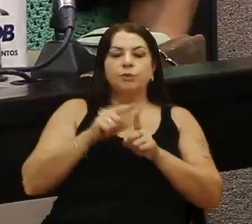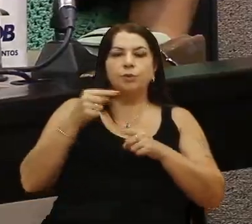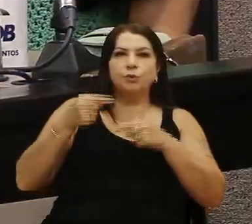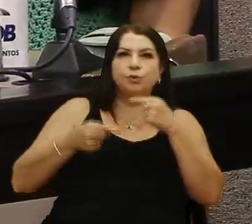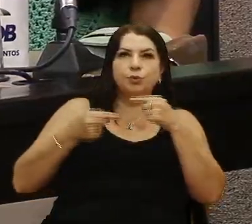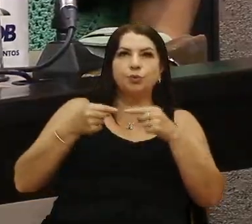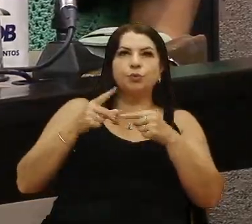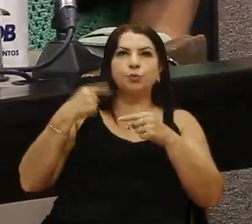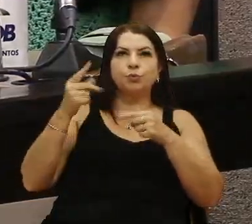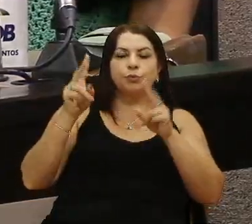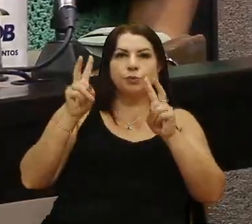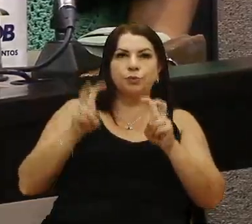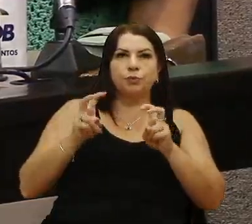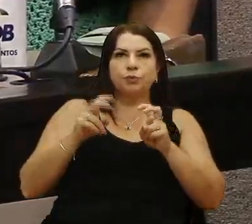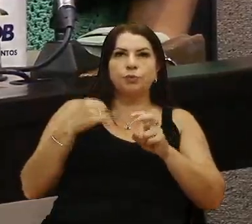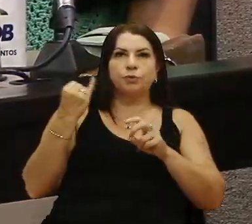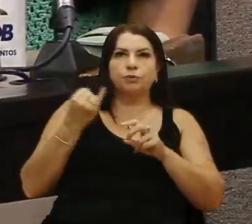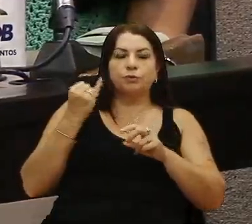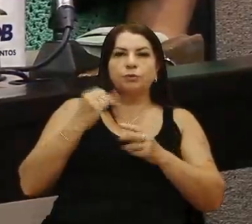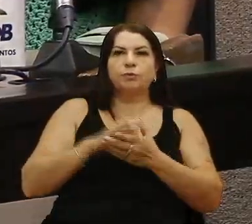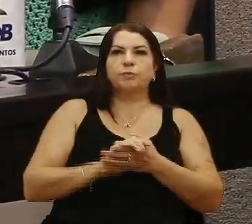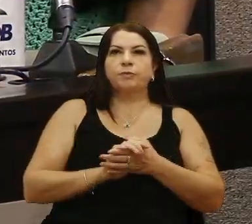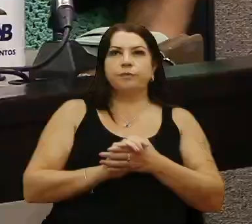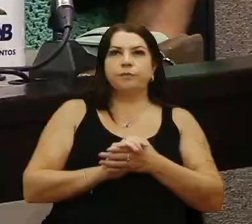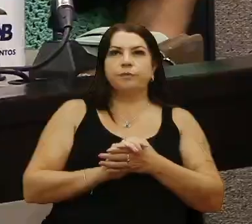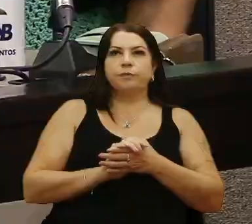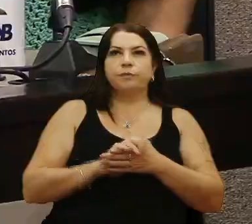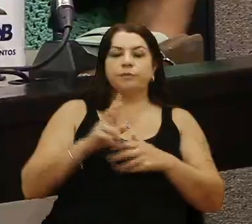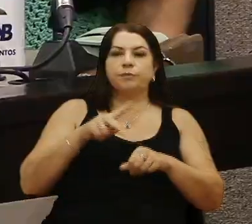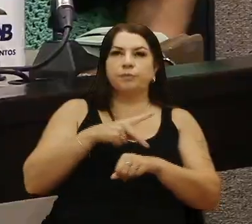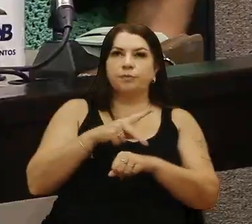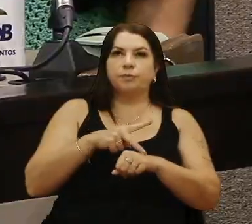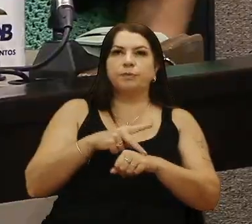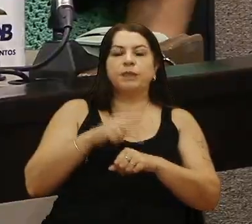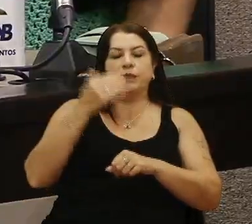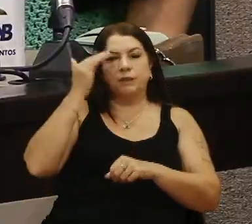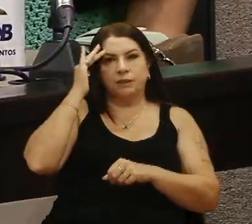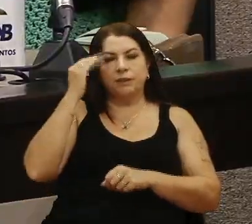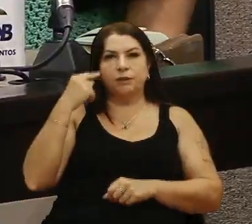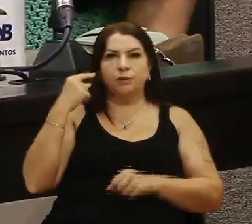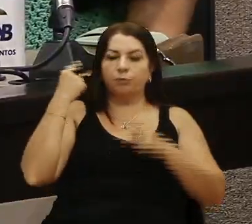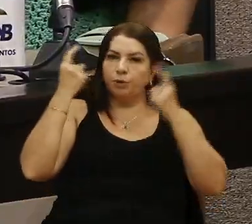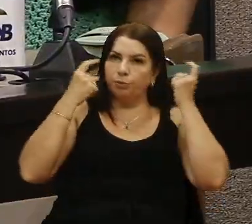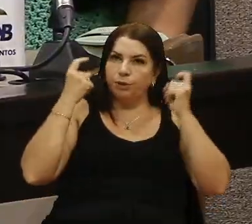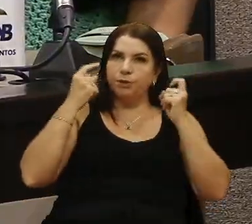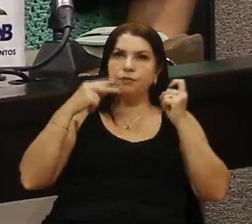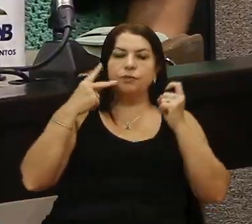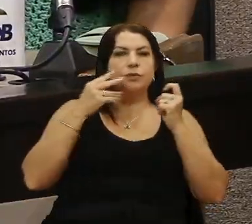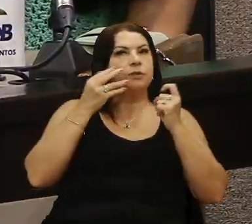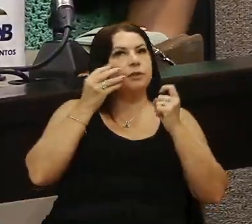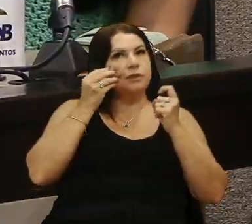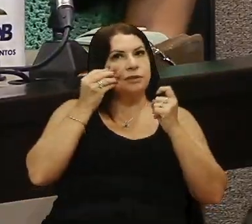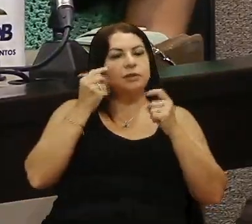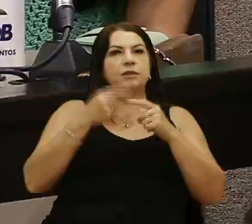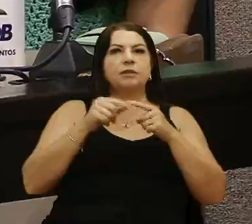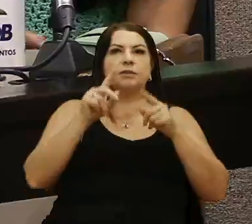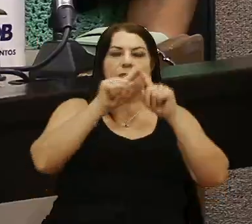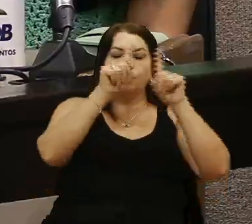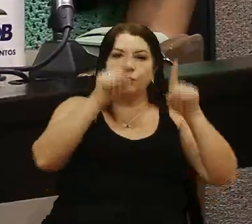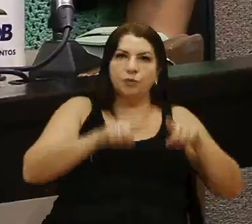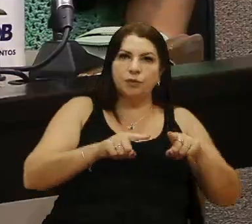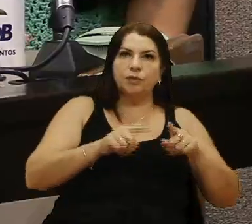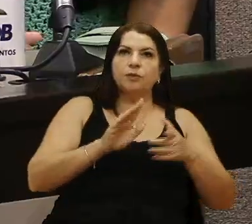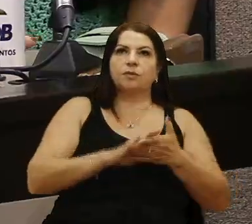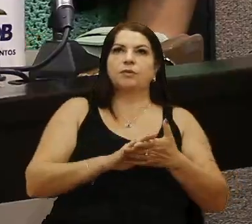discutir outros assuntos importantes, né, para o nosso país. E entendo a preocupação do vereador Jack em relação aos trabalhadores,